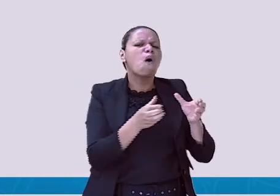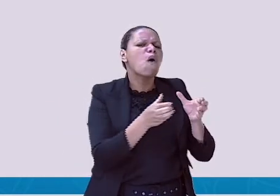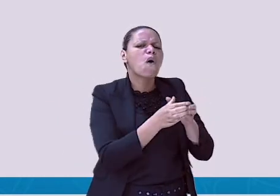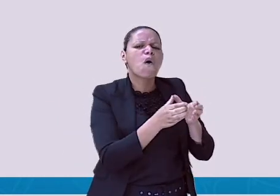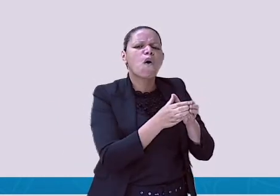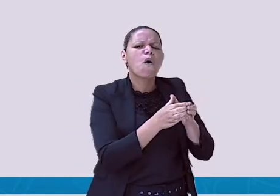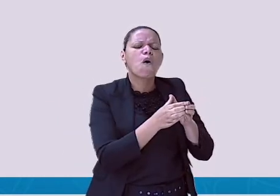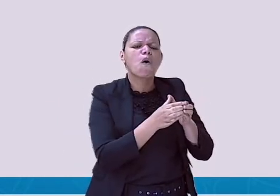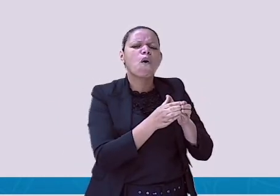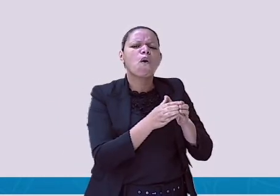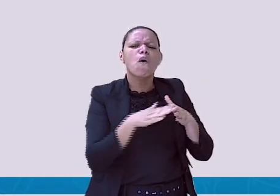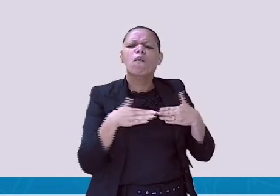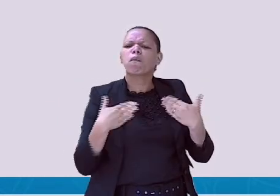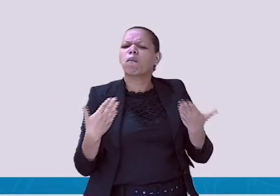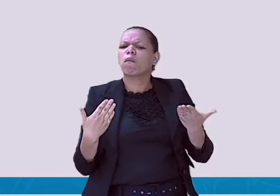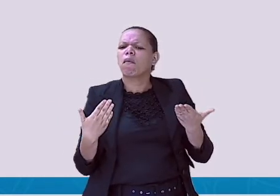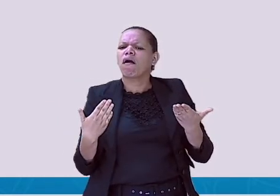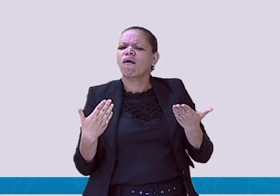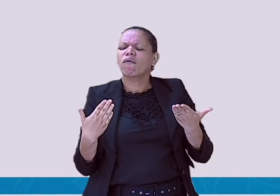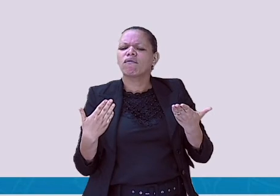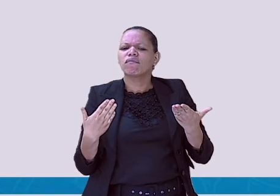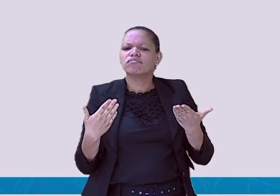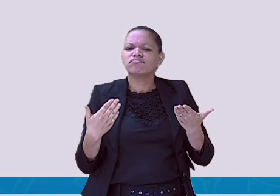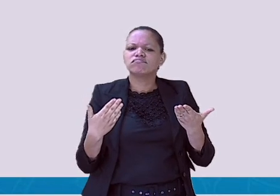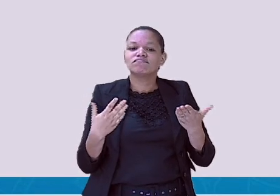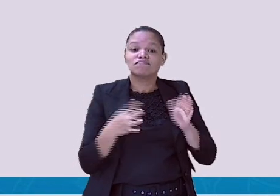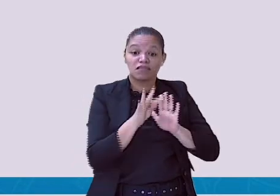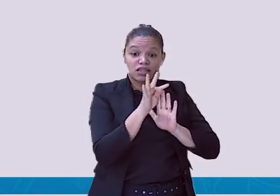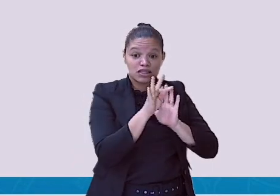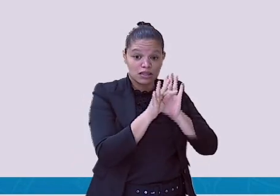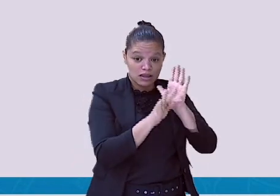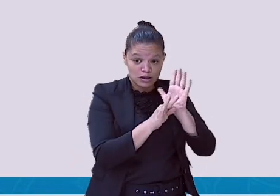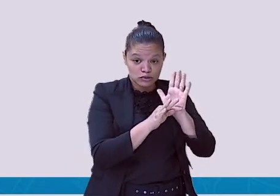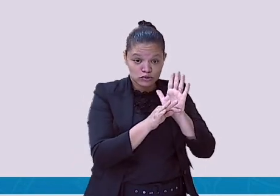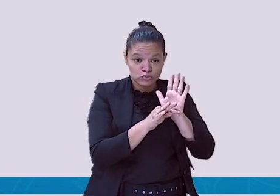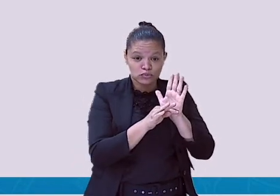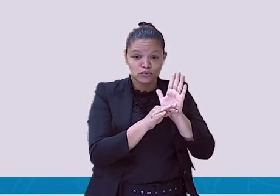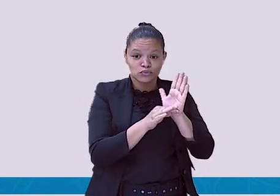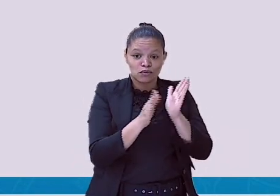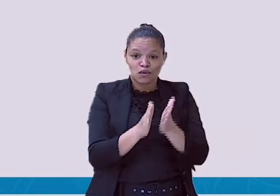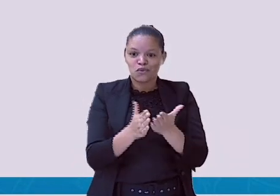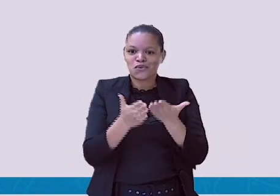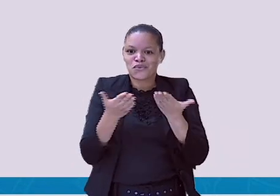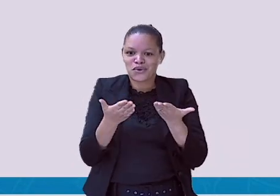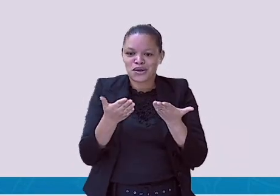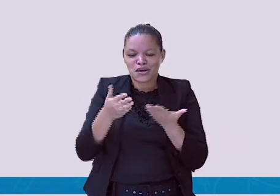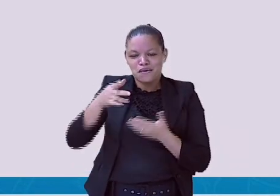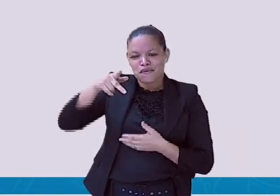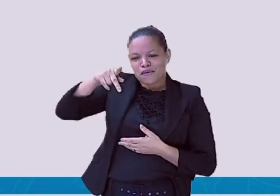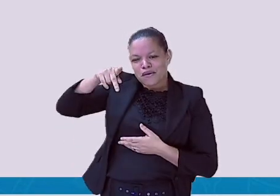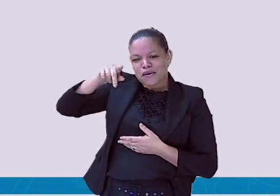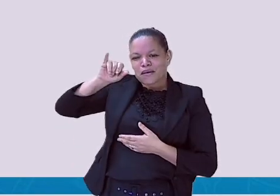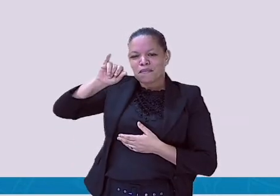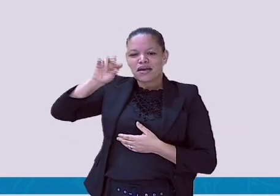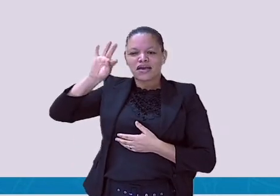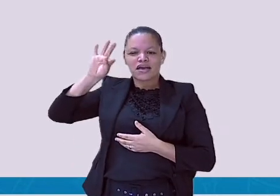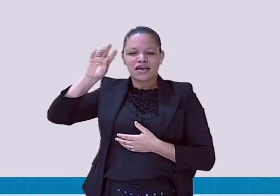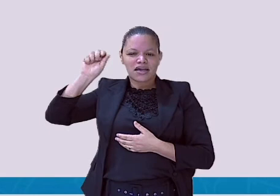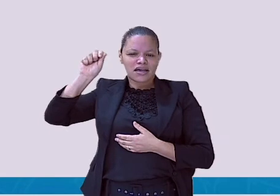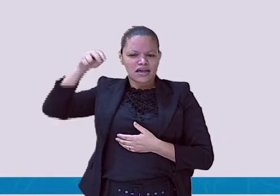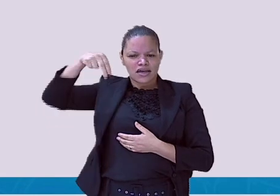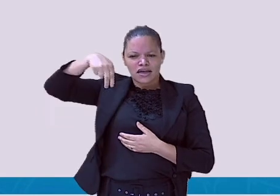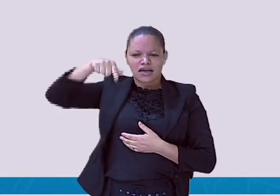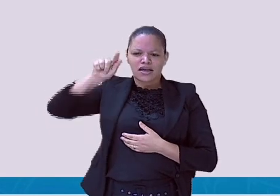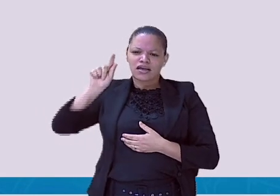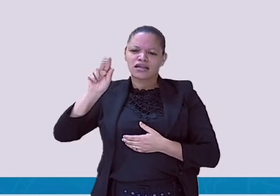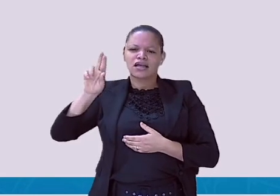Leiam junto comigo. Texto extraído do livro Pintaguá, Ciências